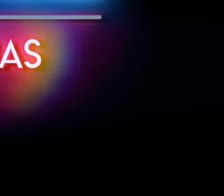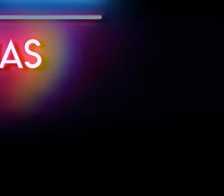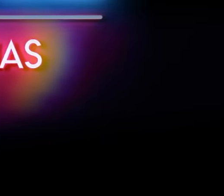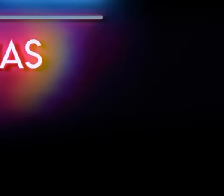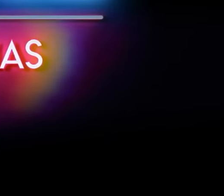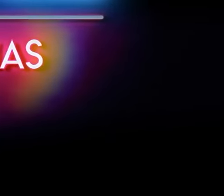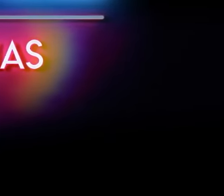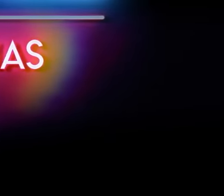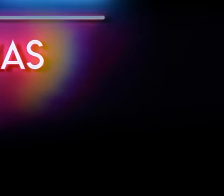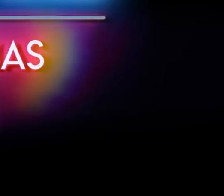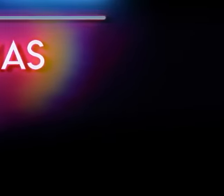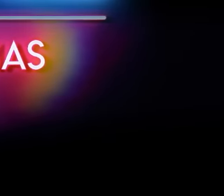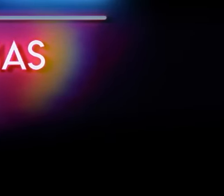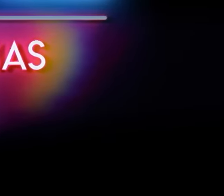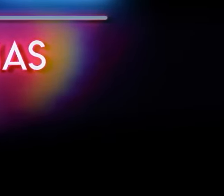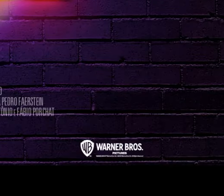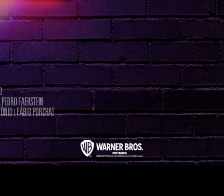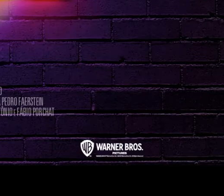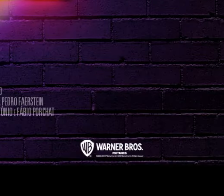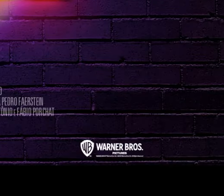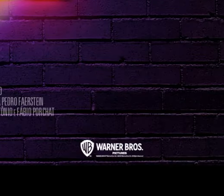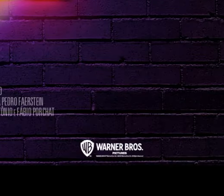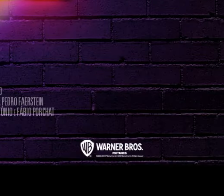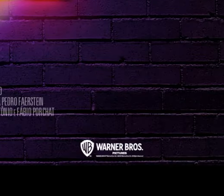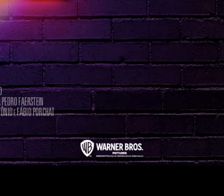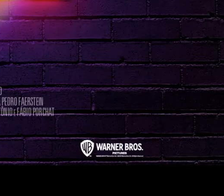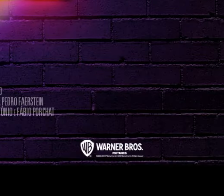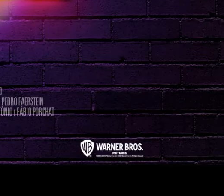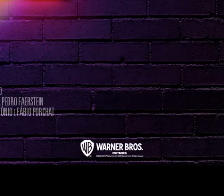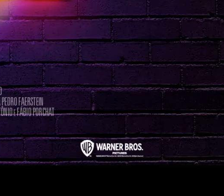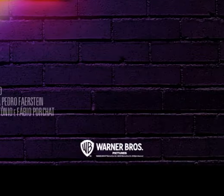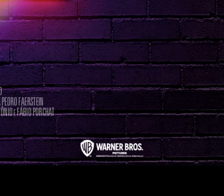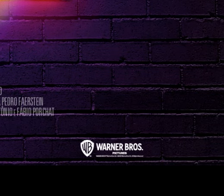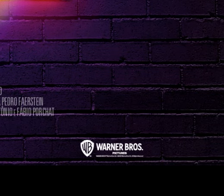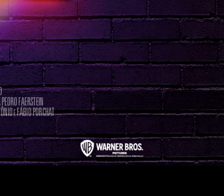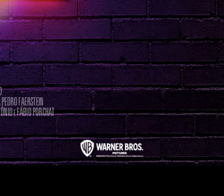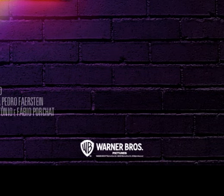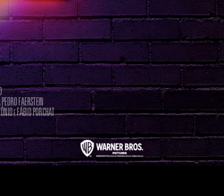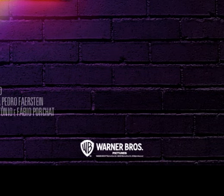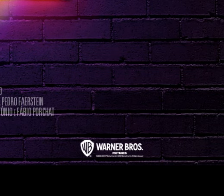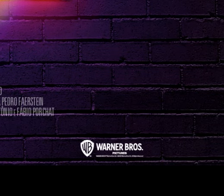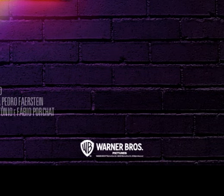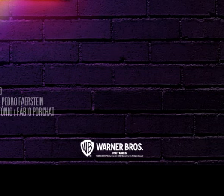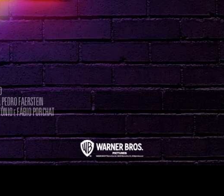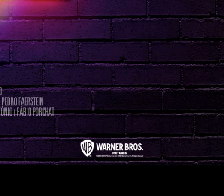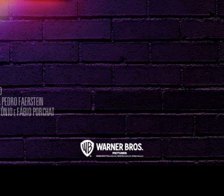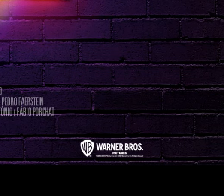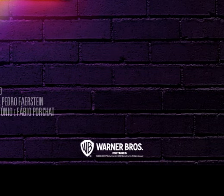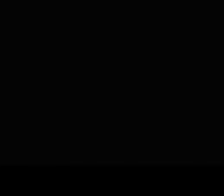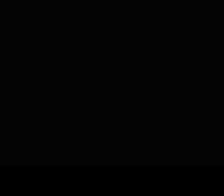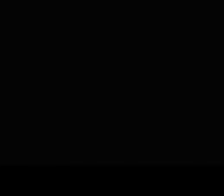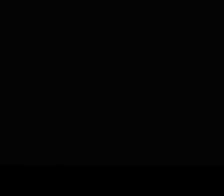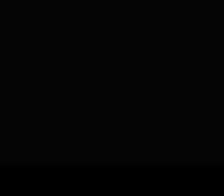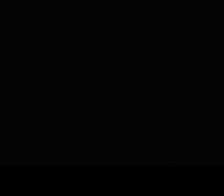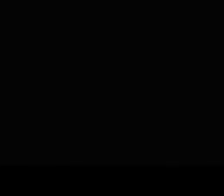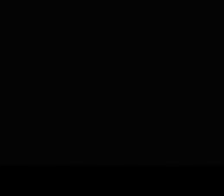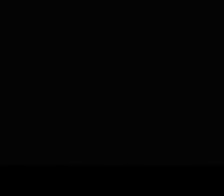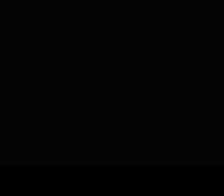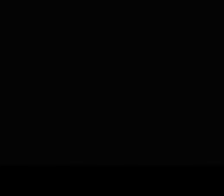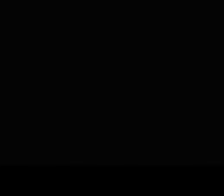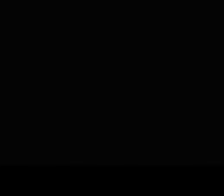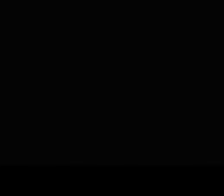Letreiros em leão azul e rosa. 11 de abril. Somente nos cinemas. Fábio Porchat e Sandy Leá em Evidências do Amor. Versões acessíveis